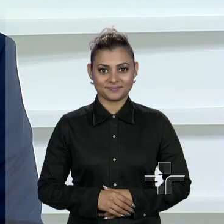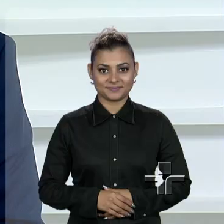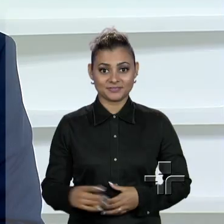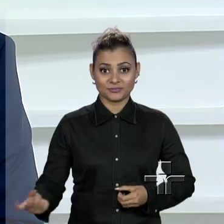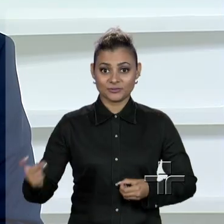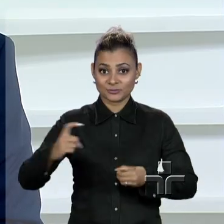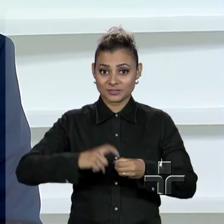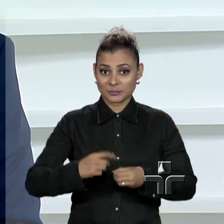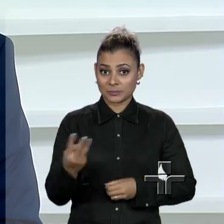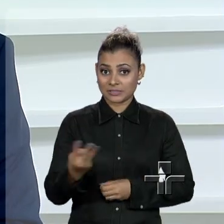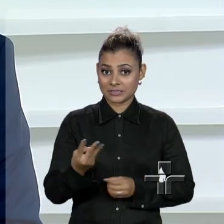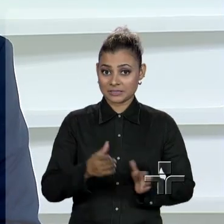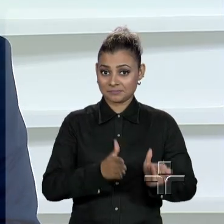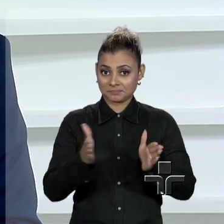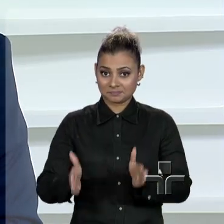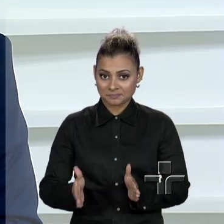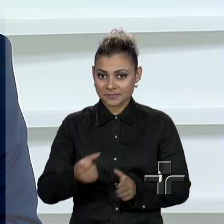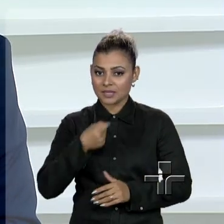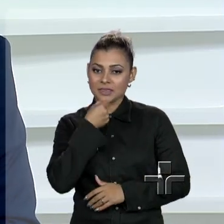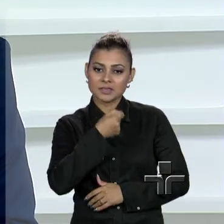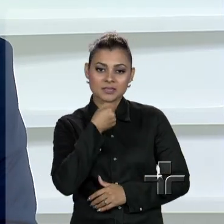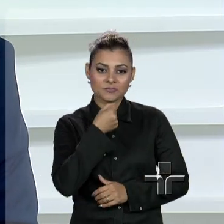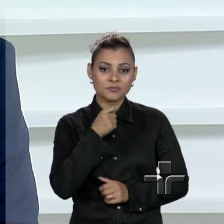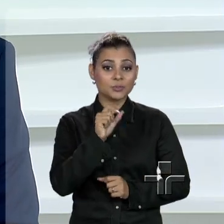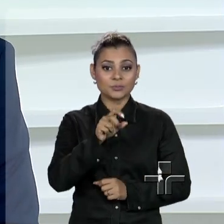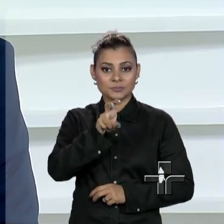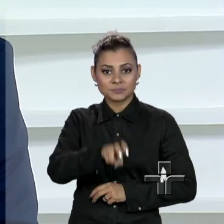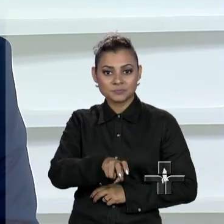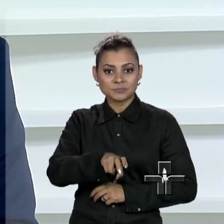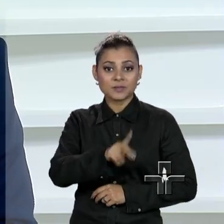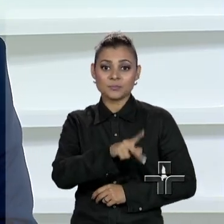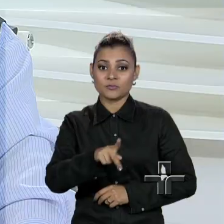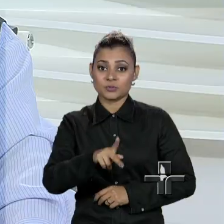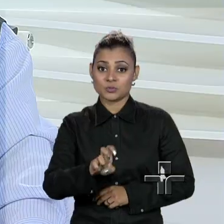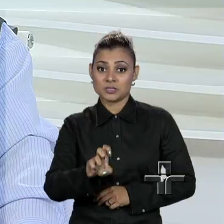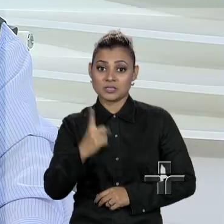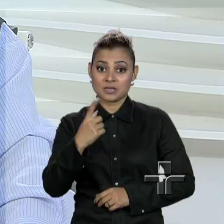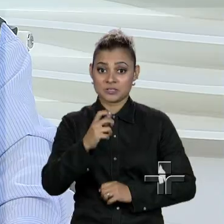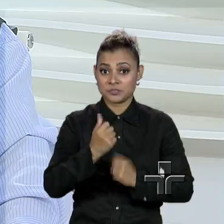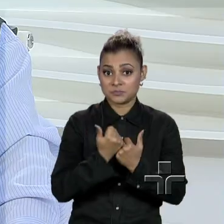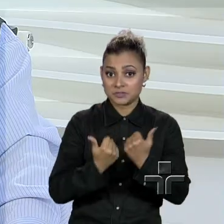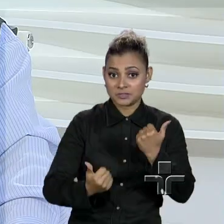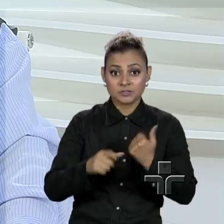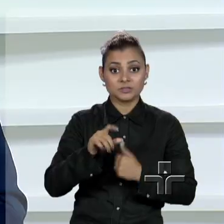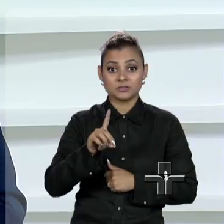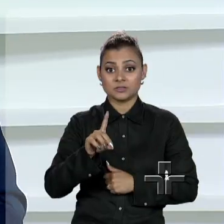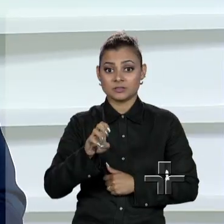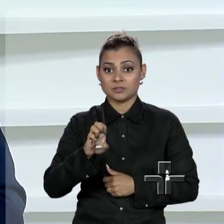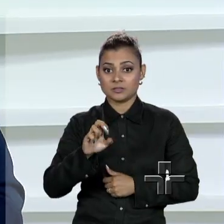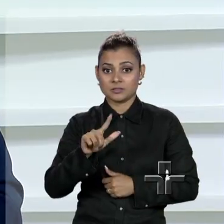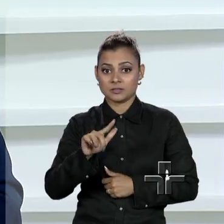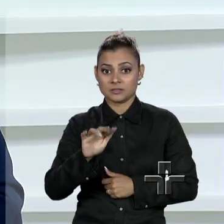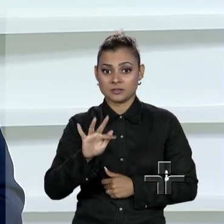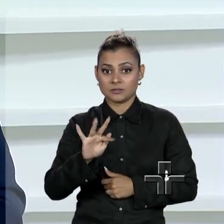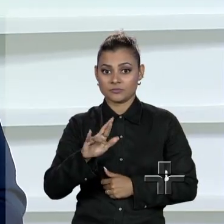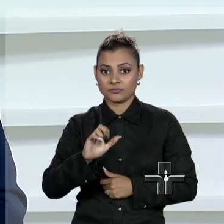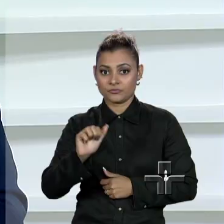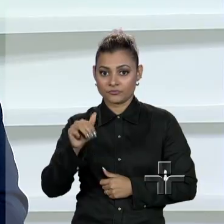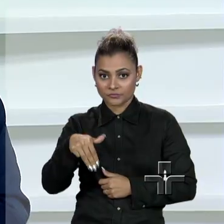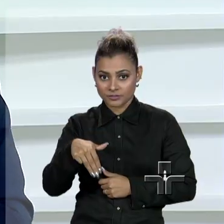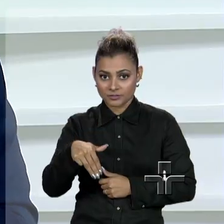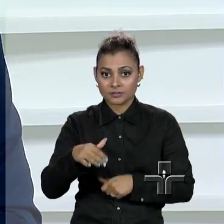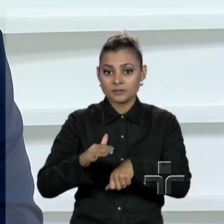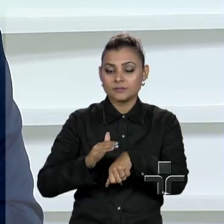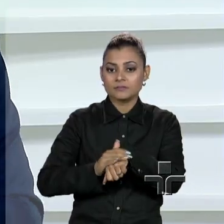Estamos de volta para o terceiro bloco da entrevista com o professor e ex-ministro Delfim Neto. A Mara Luque ia fazer uma pergunta